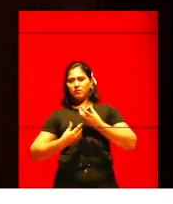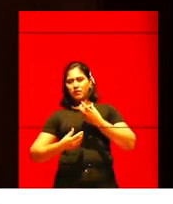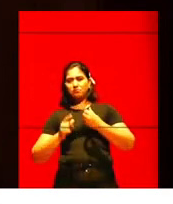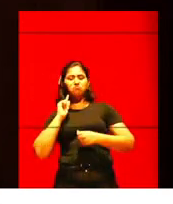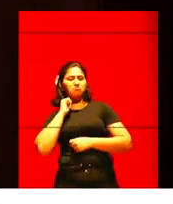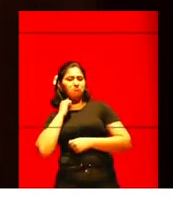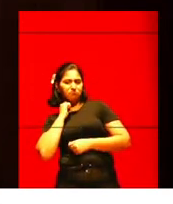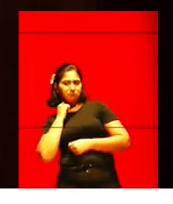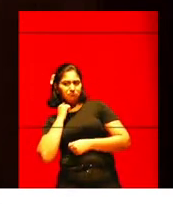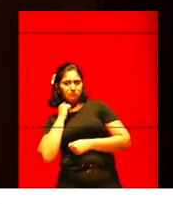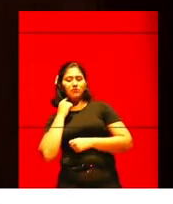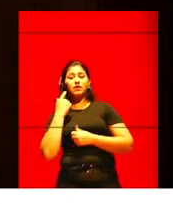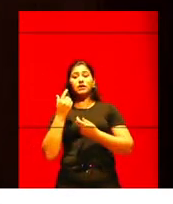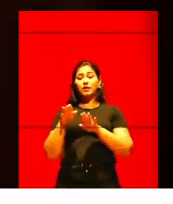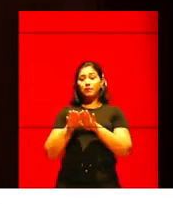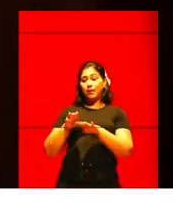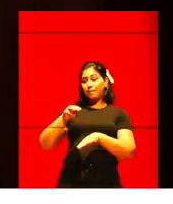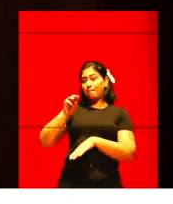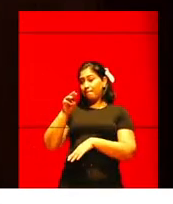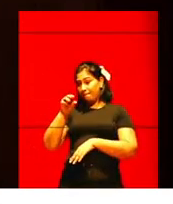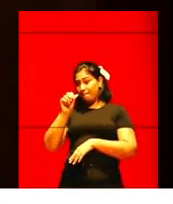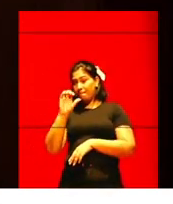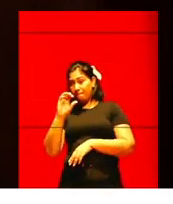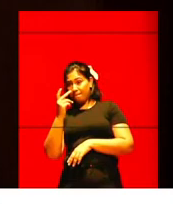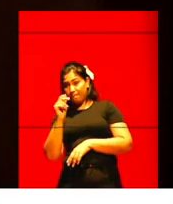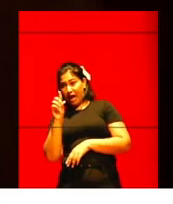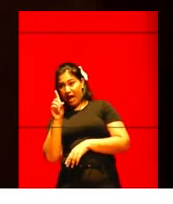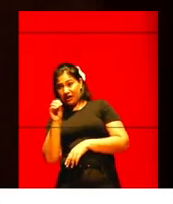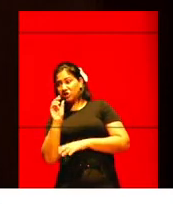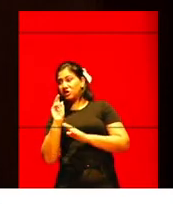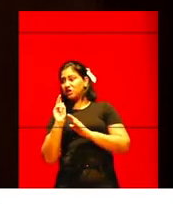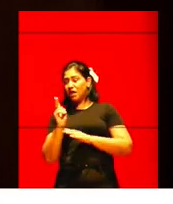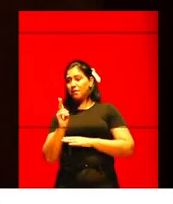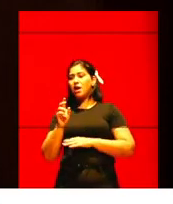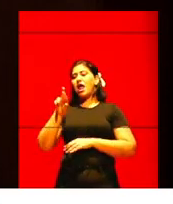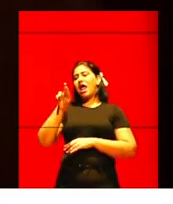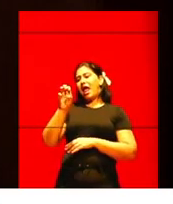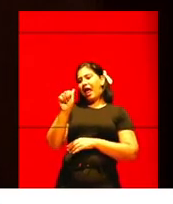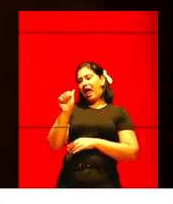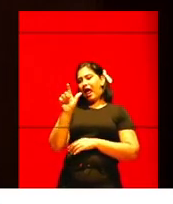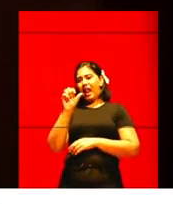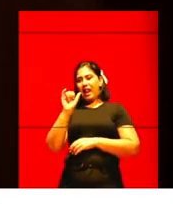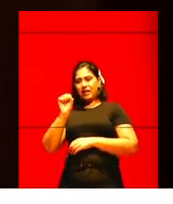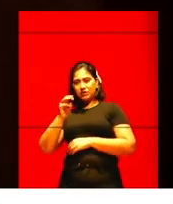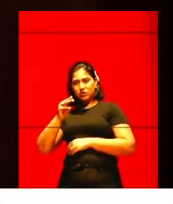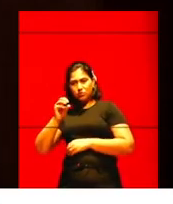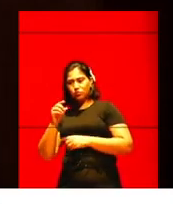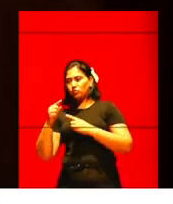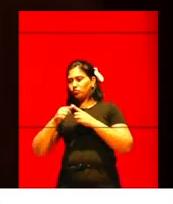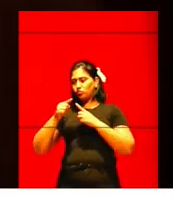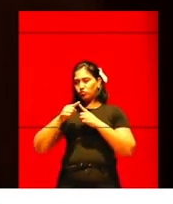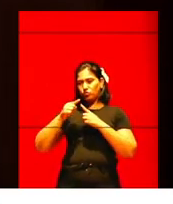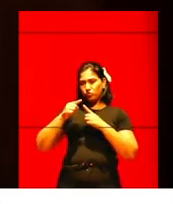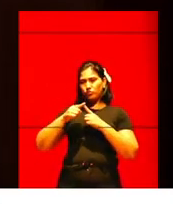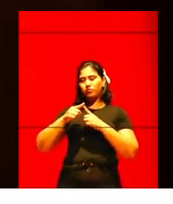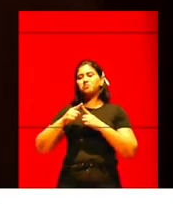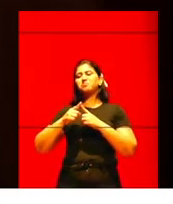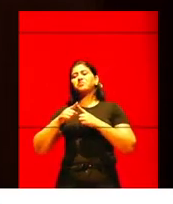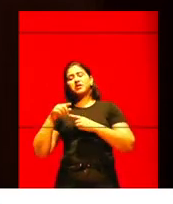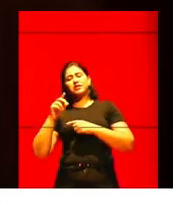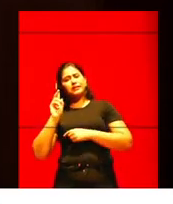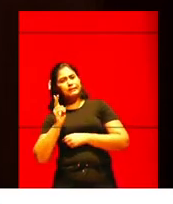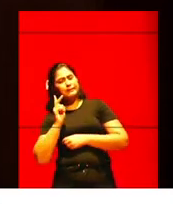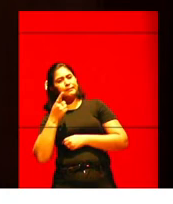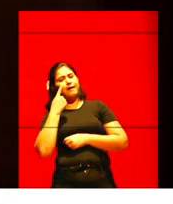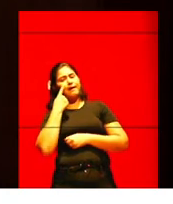sempre está lá. Machado de Assis, o grande autor do realismo. João Cabral de Melo Neto, terceira geração. E assim você vai